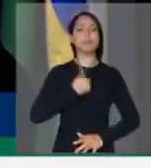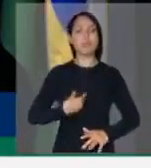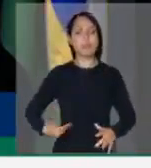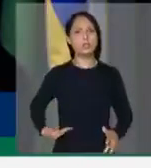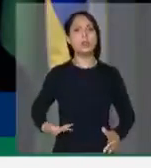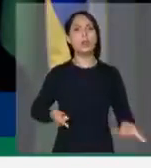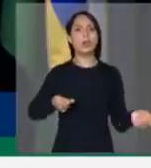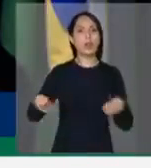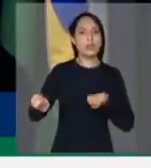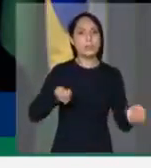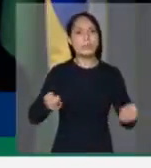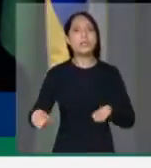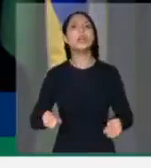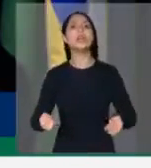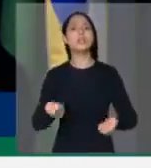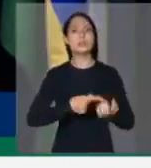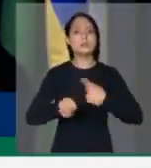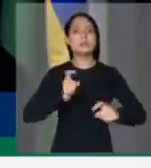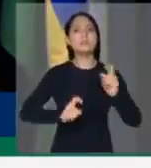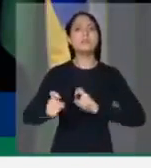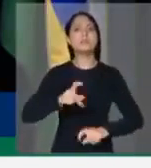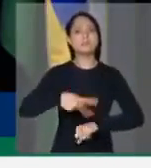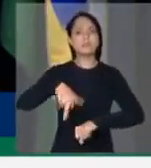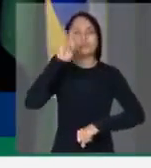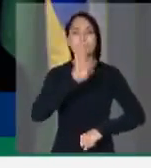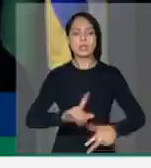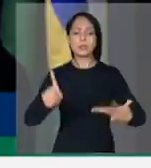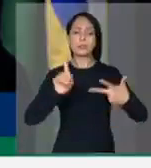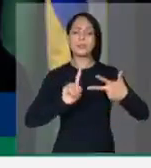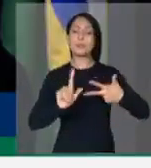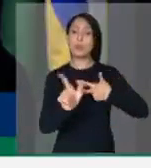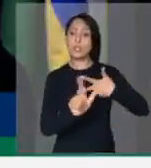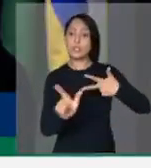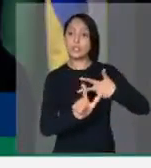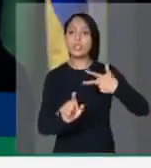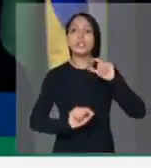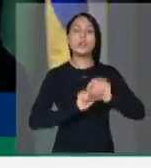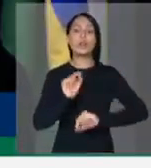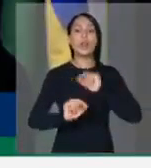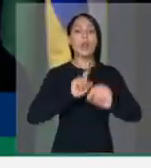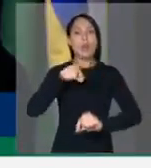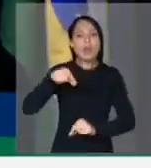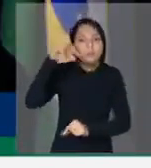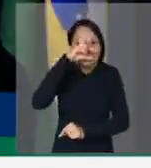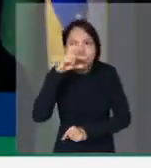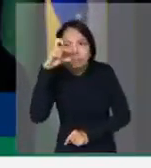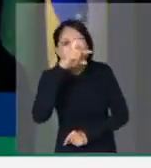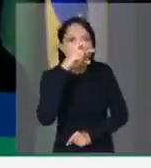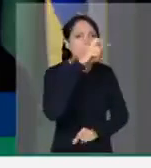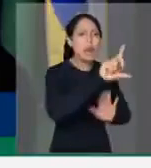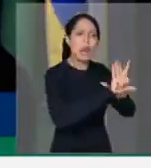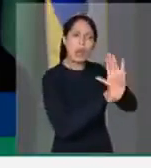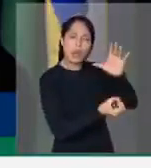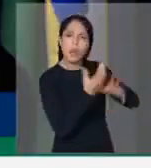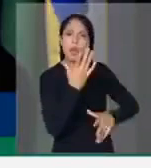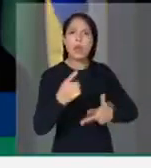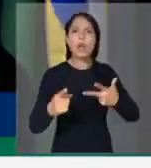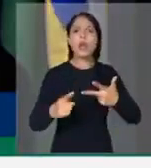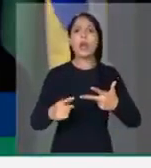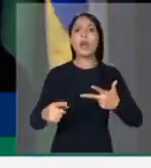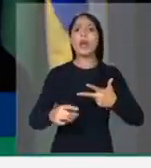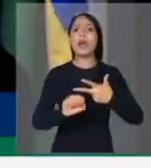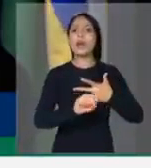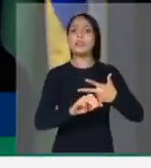ele administra o país. O legislativo, ele legisla, ele fiscaliza. E o STF é o guardião